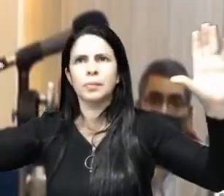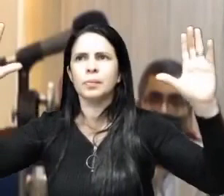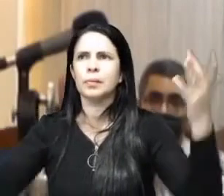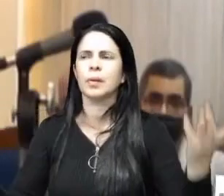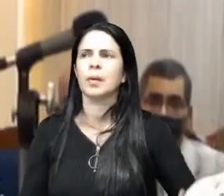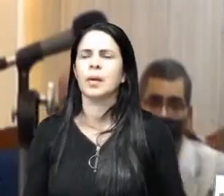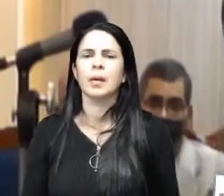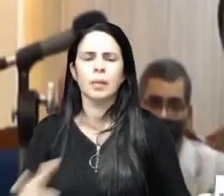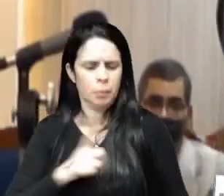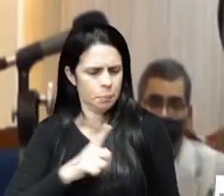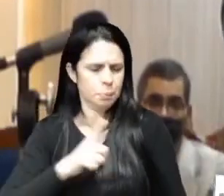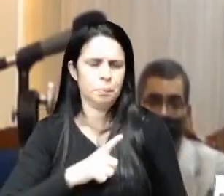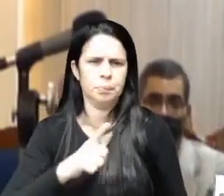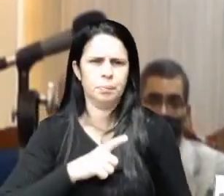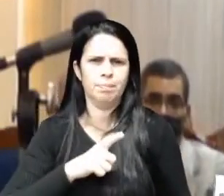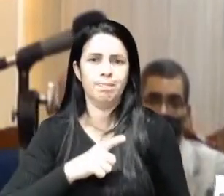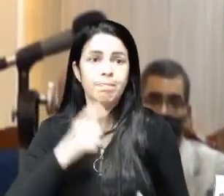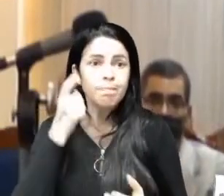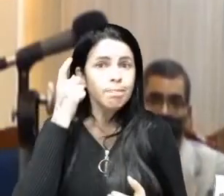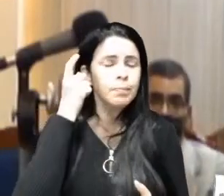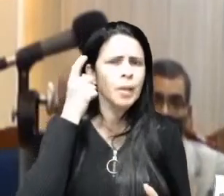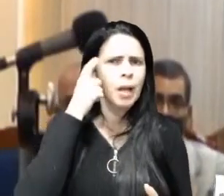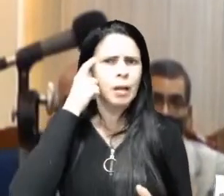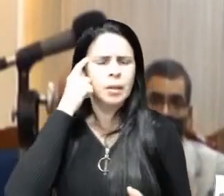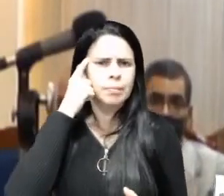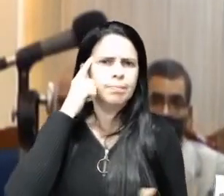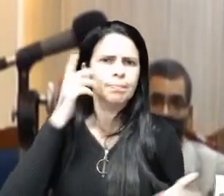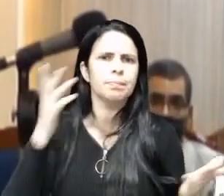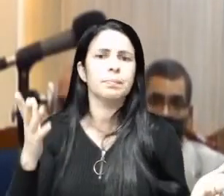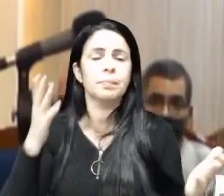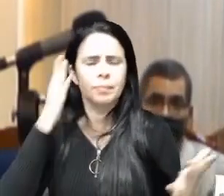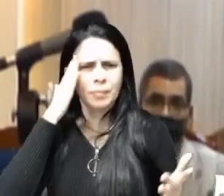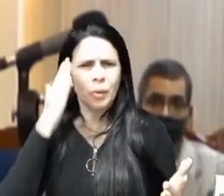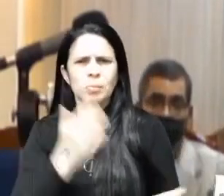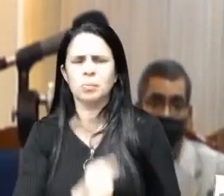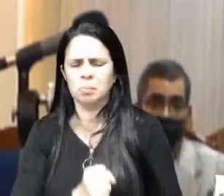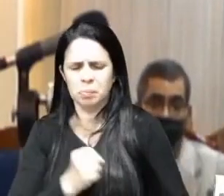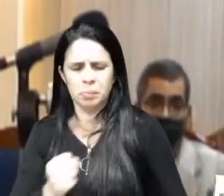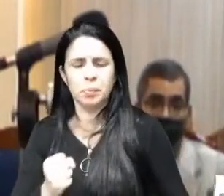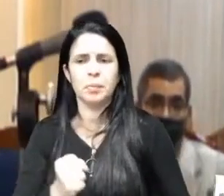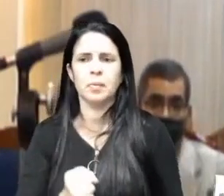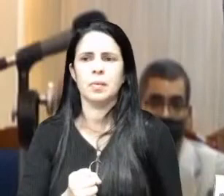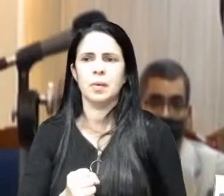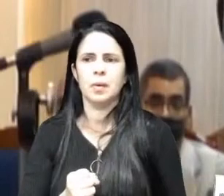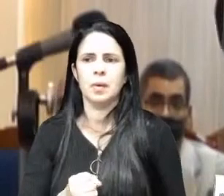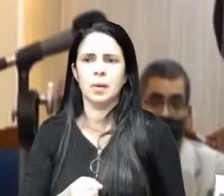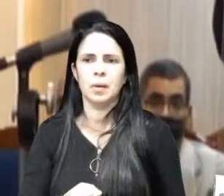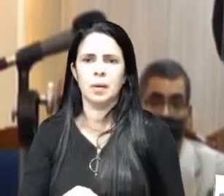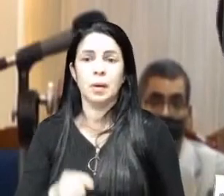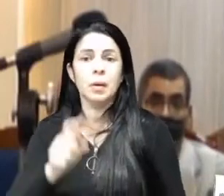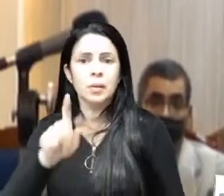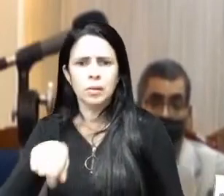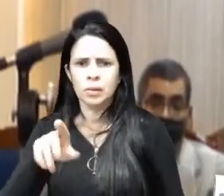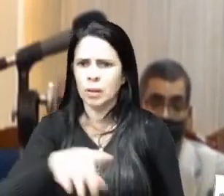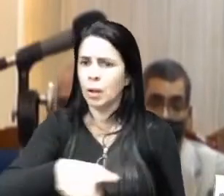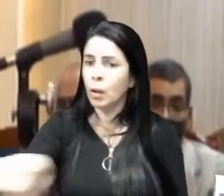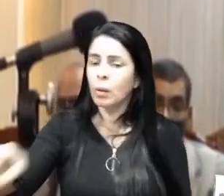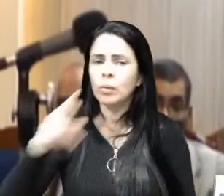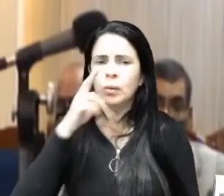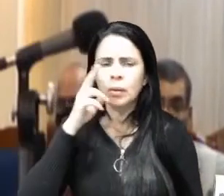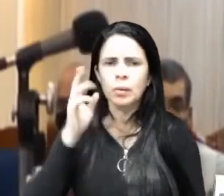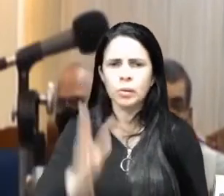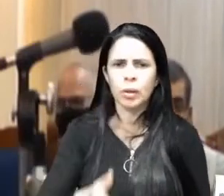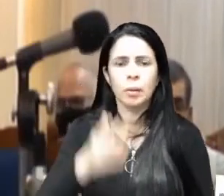Havia uma expectativa tão grande na igreja primitiva que eles já imaginavam que eram nos seus dias que tudo